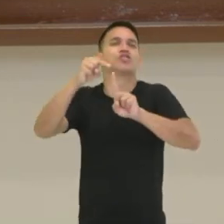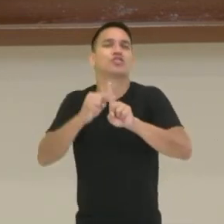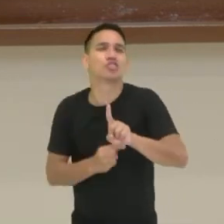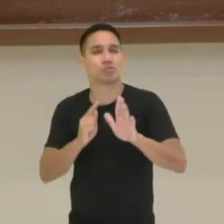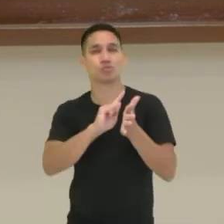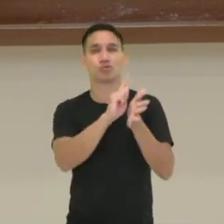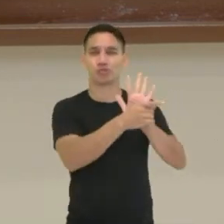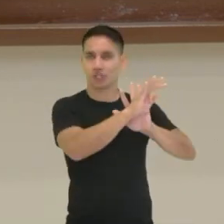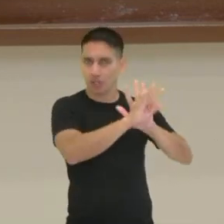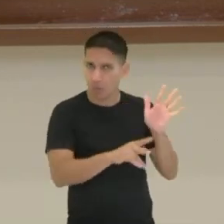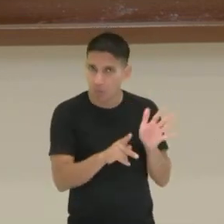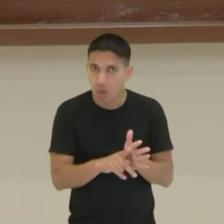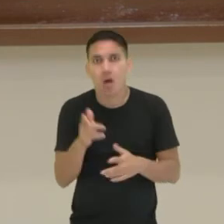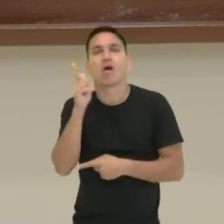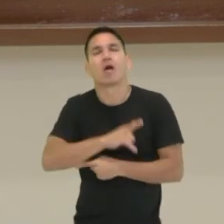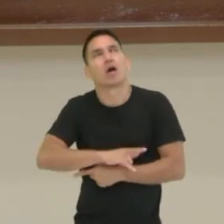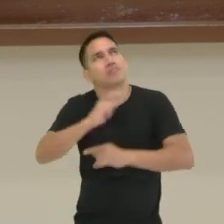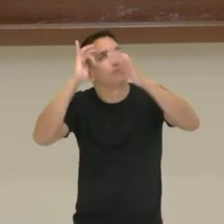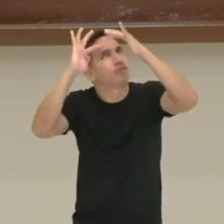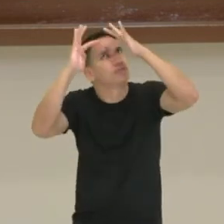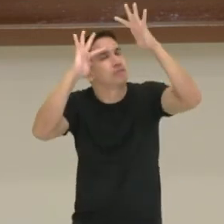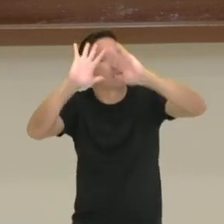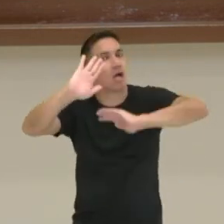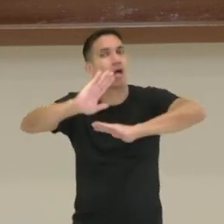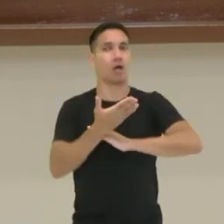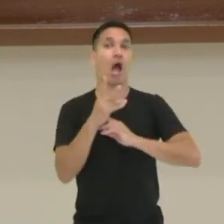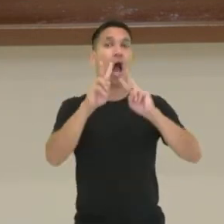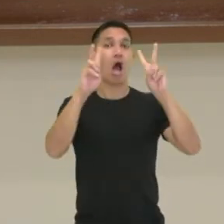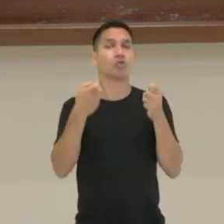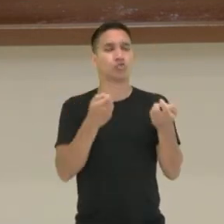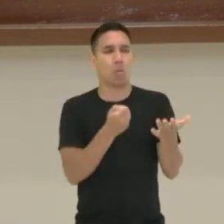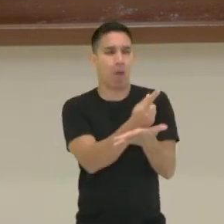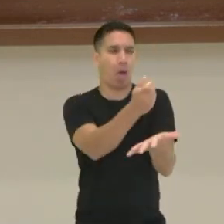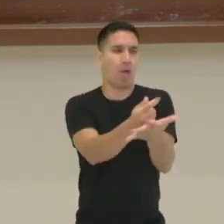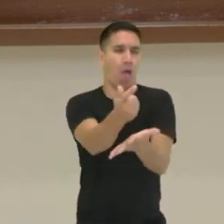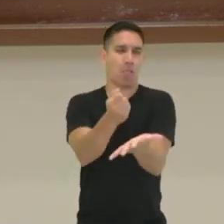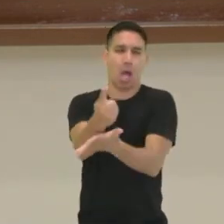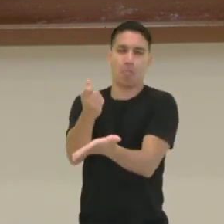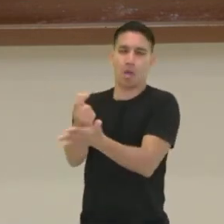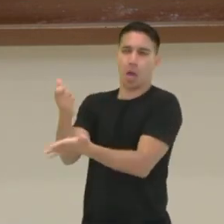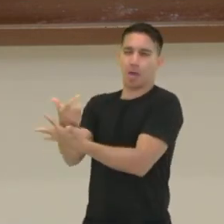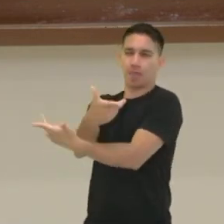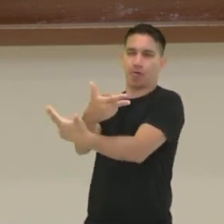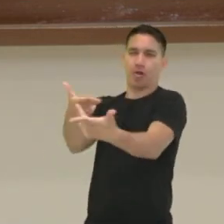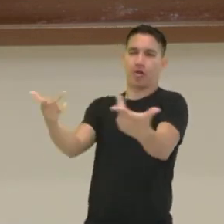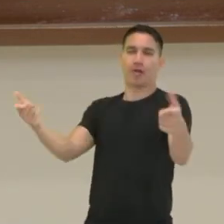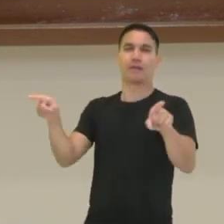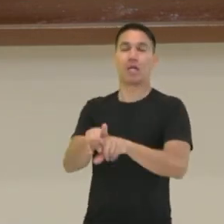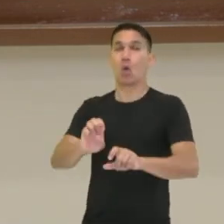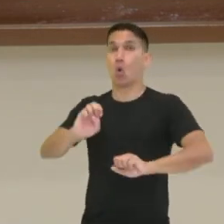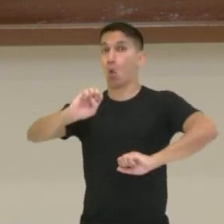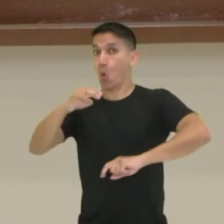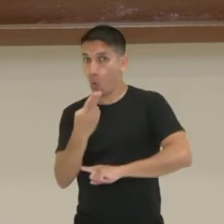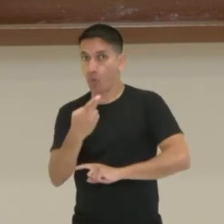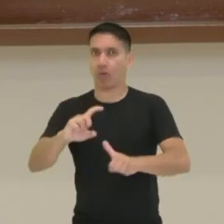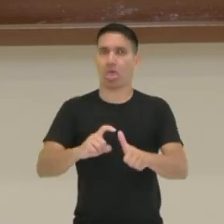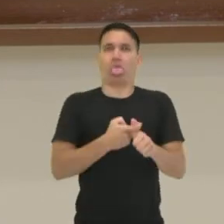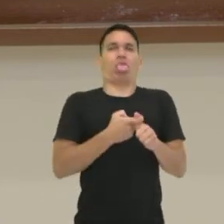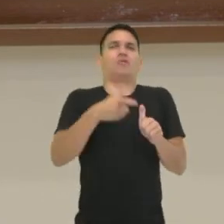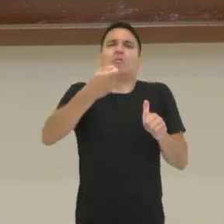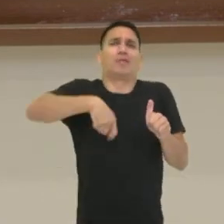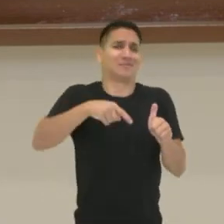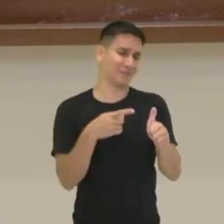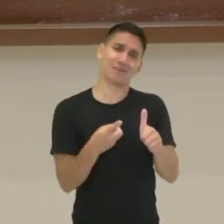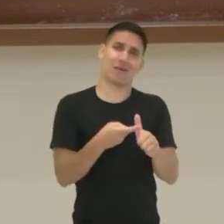textual, para também fazer uma reflexão sobre a questão do consumismo, né? Sobre a questão do endividamento sem